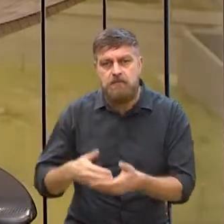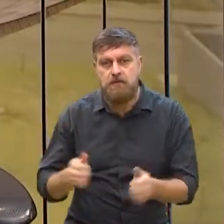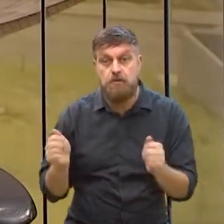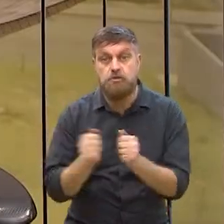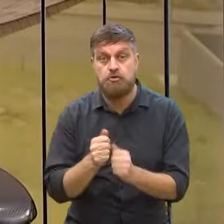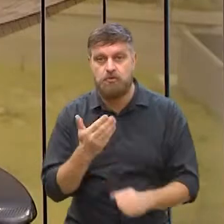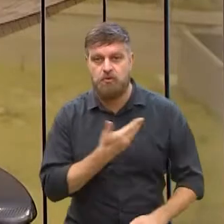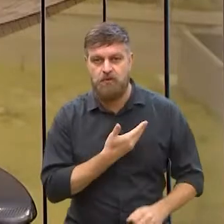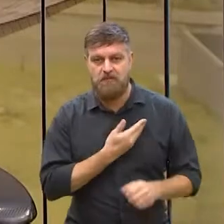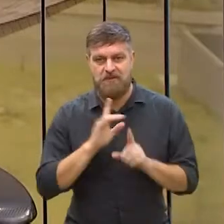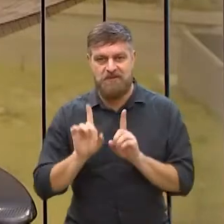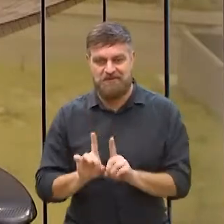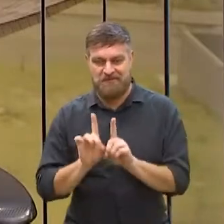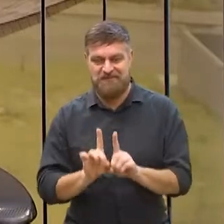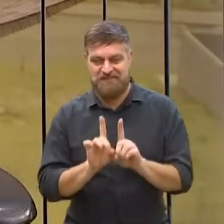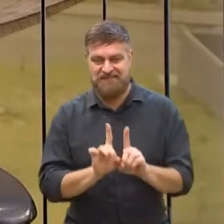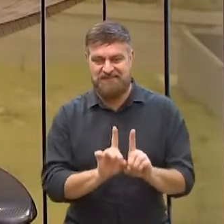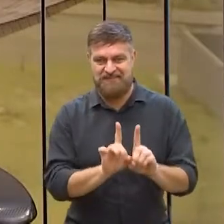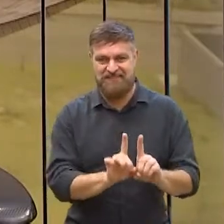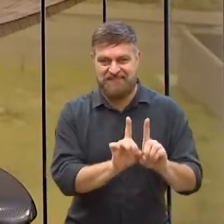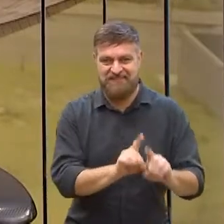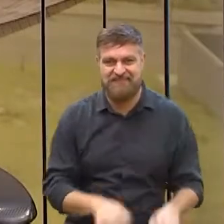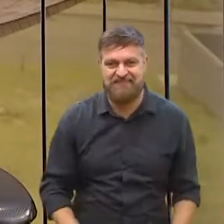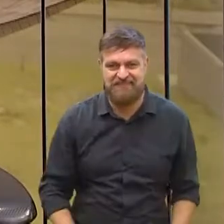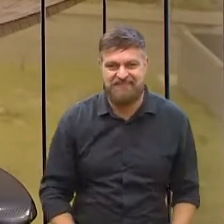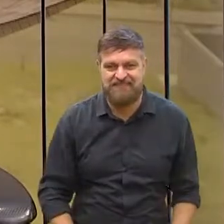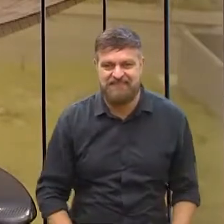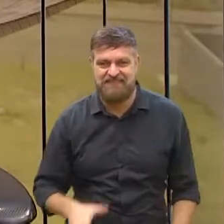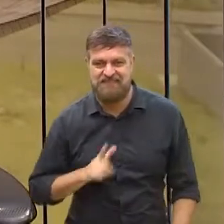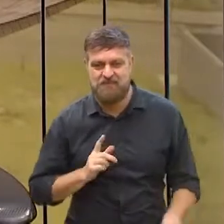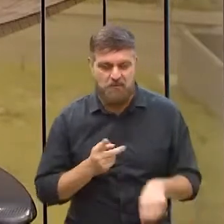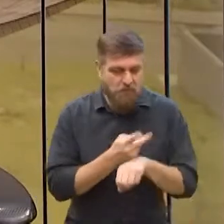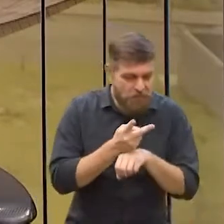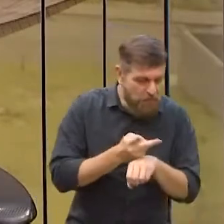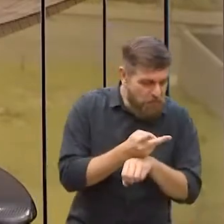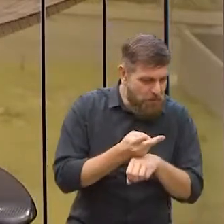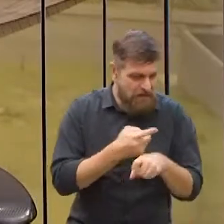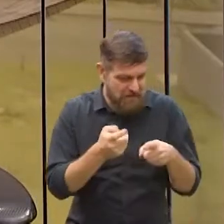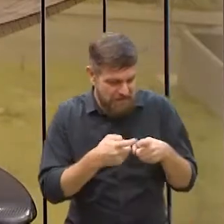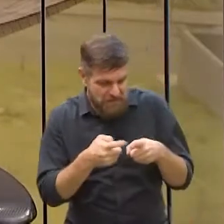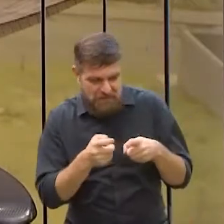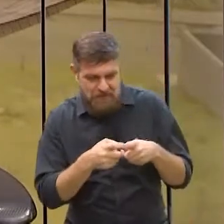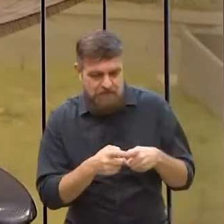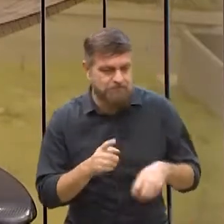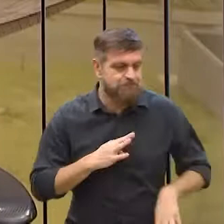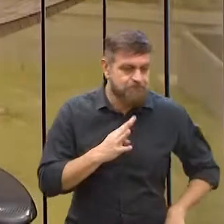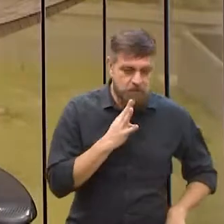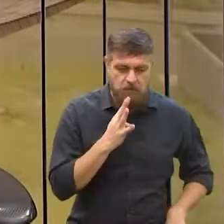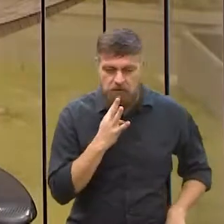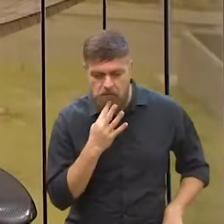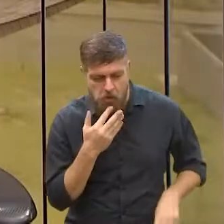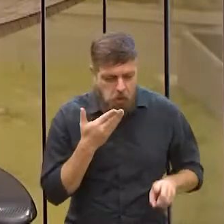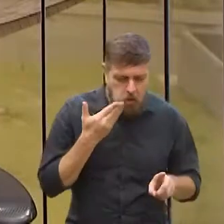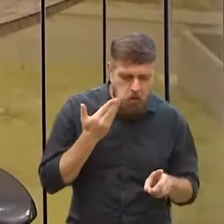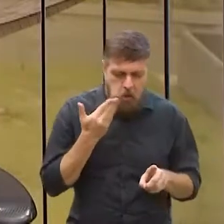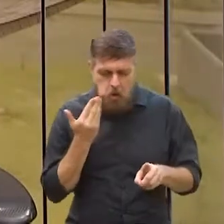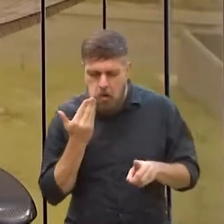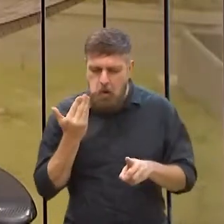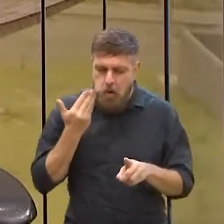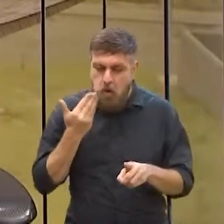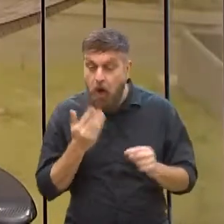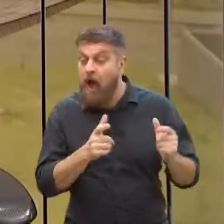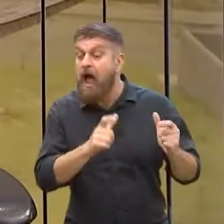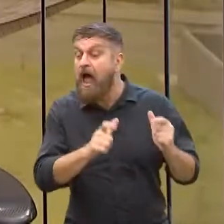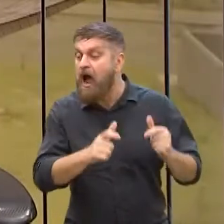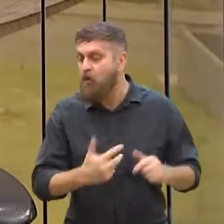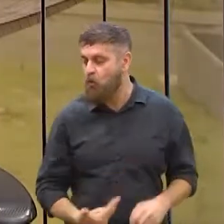meu, que também é conhecido, ficamos correndo atrás de médicos, esse negócio. Conhecer, selecionar onde a gente